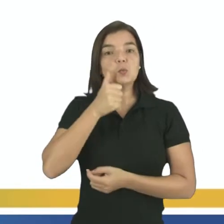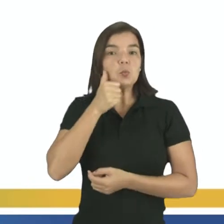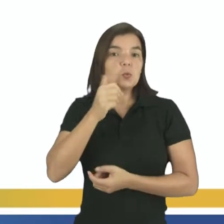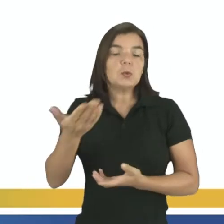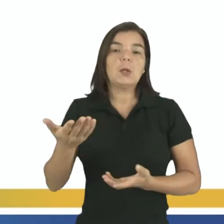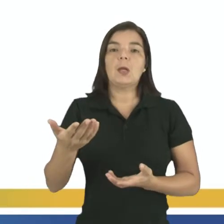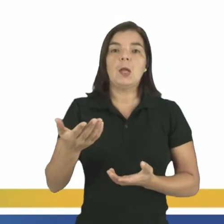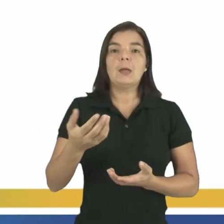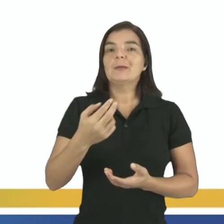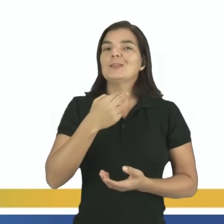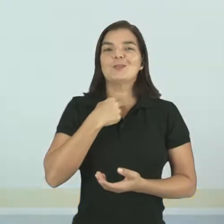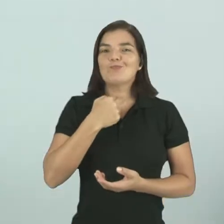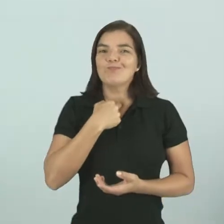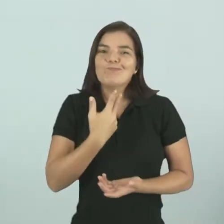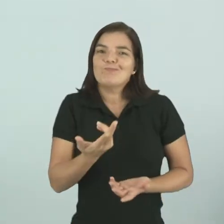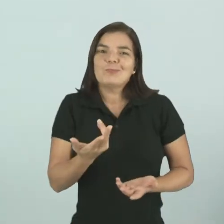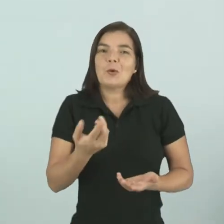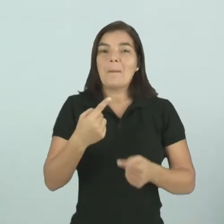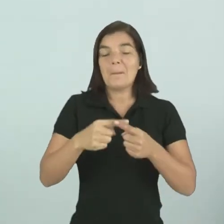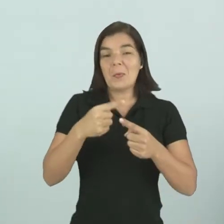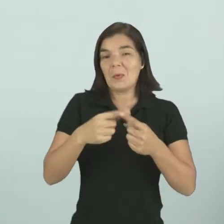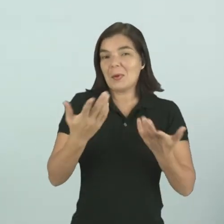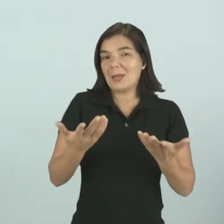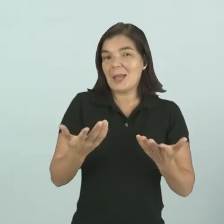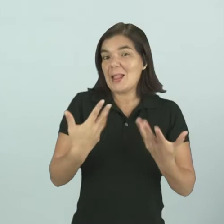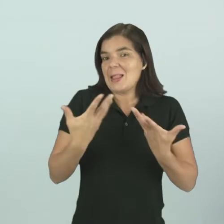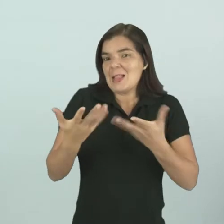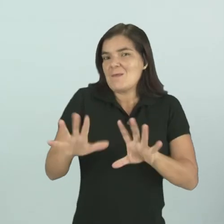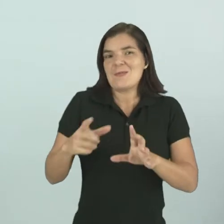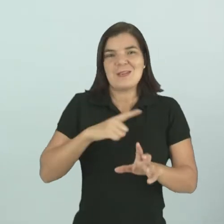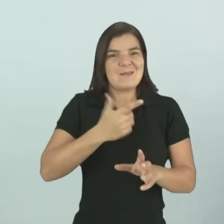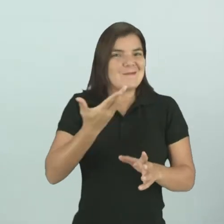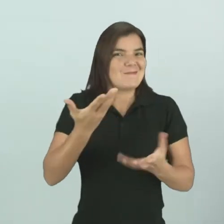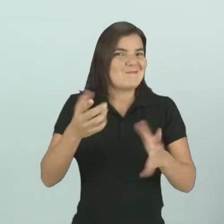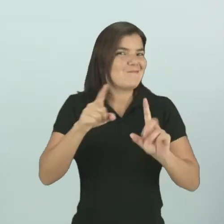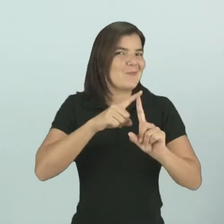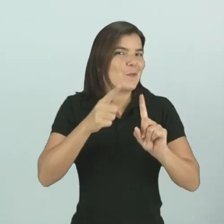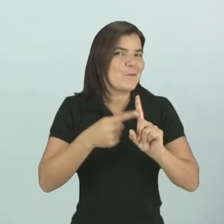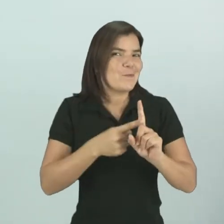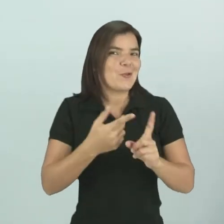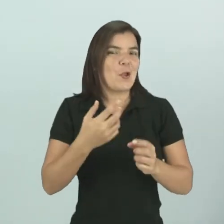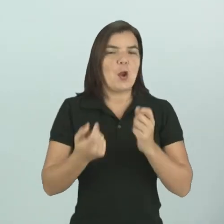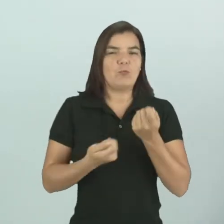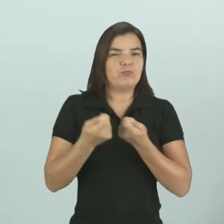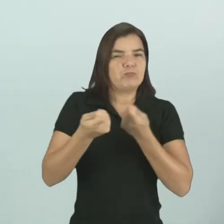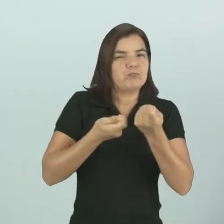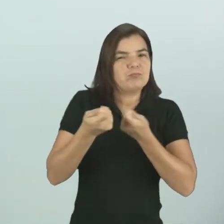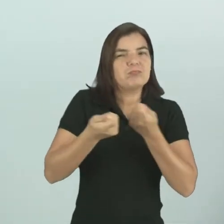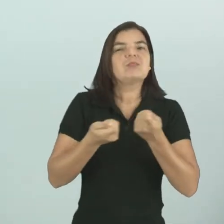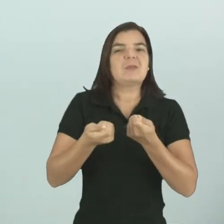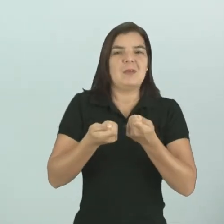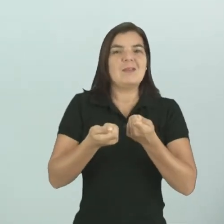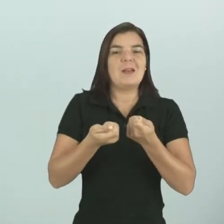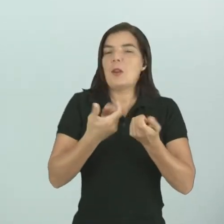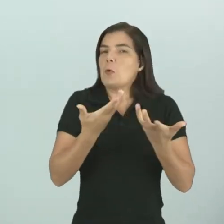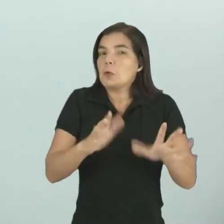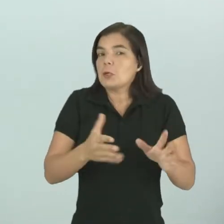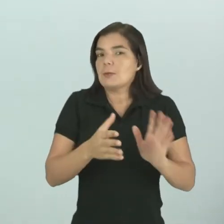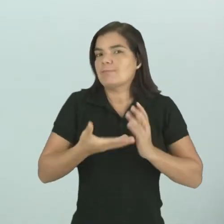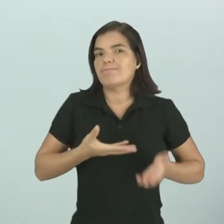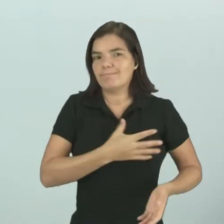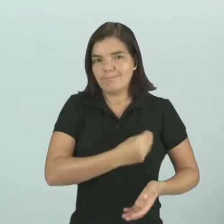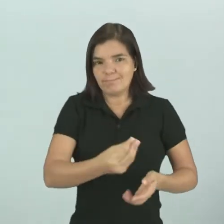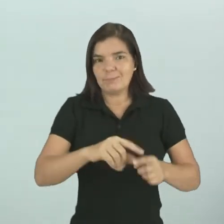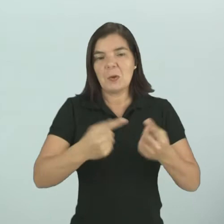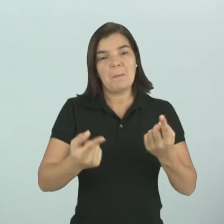digamos, como imprestáveis, porque elas não queriam ter filhos, elas queriam controlar a natalidade